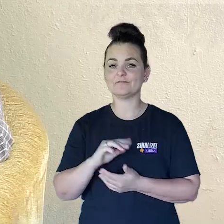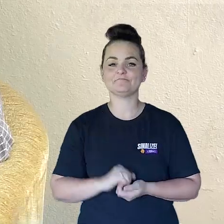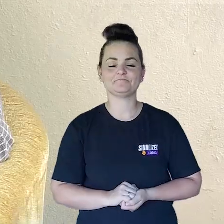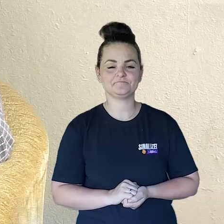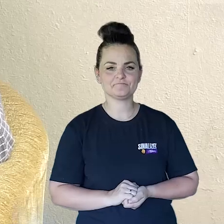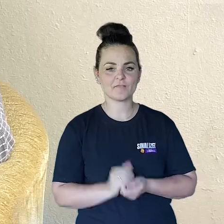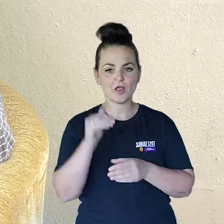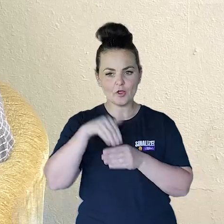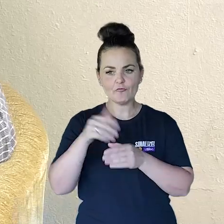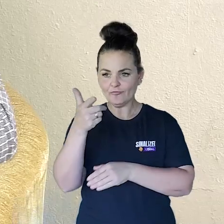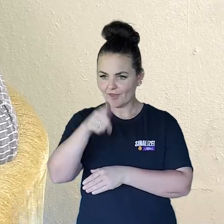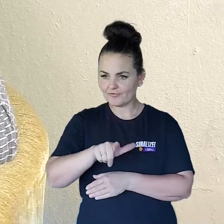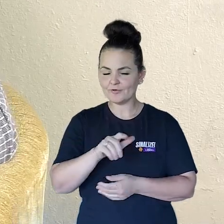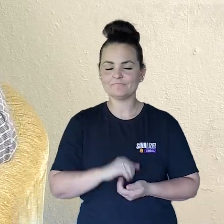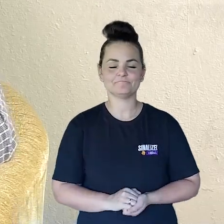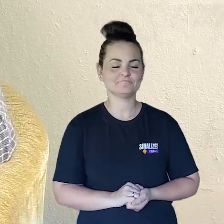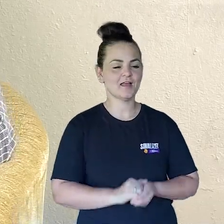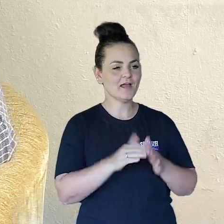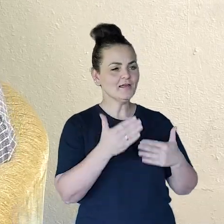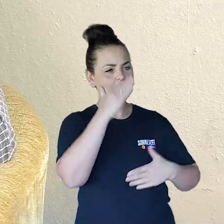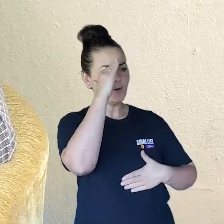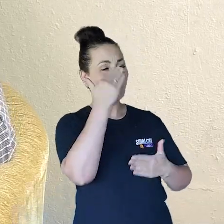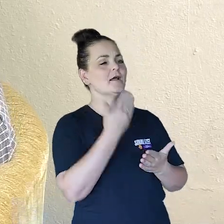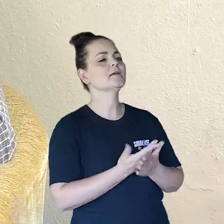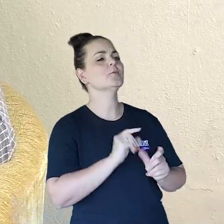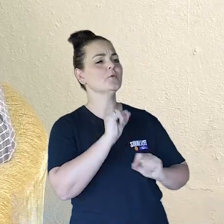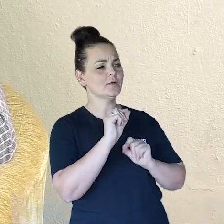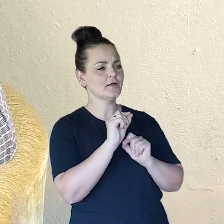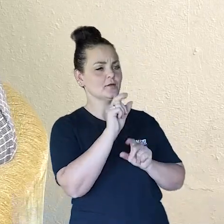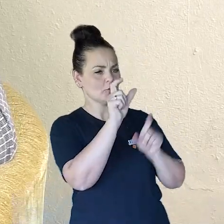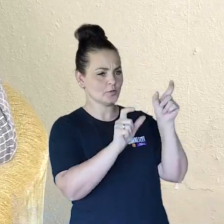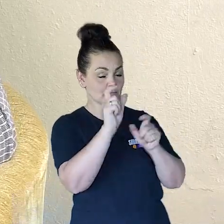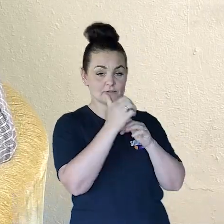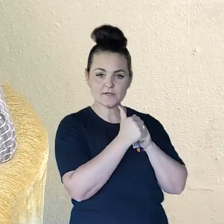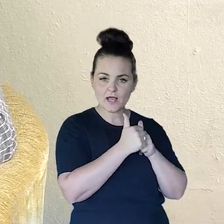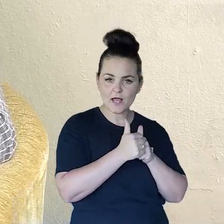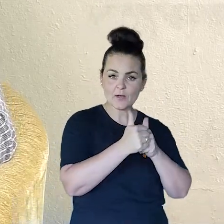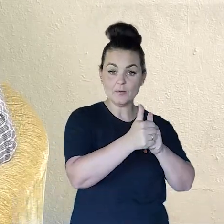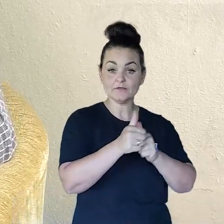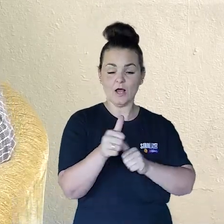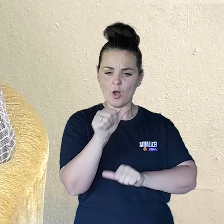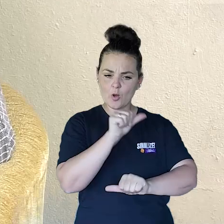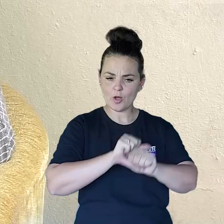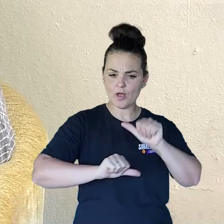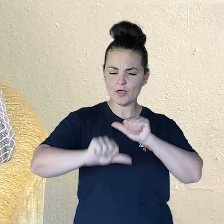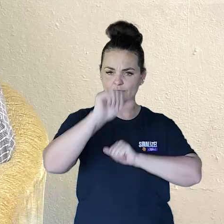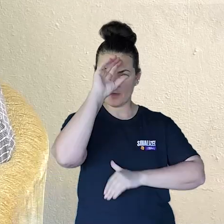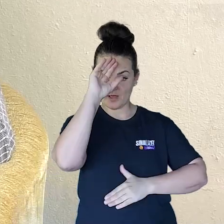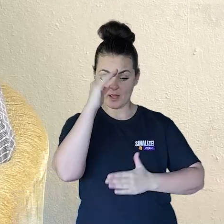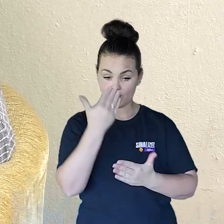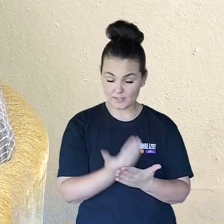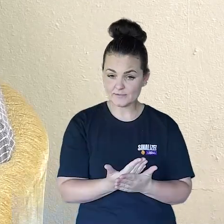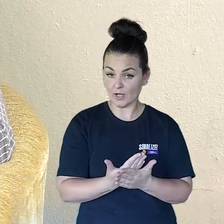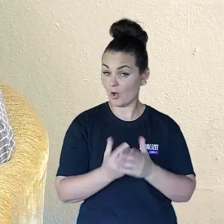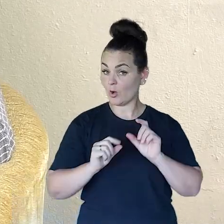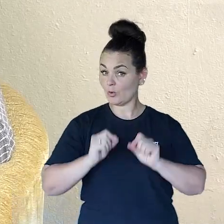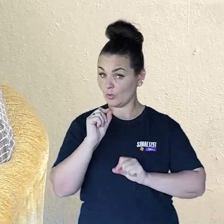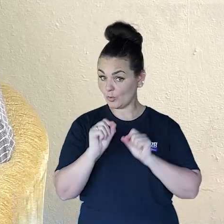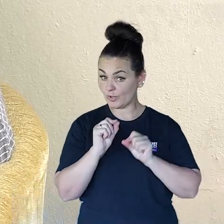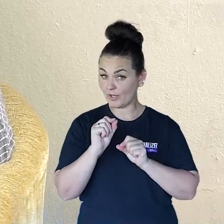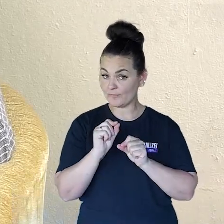acredito, André, e todos aqueles que nos acompanham, que essa renovação de confiança, através do